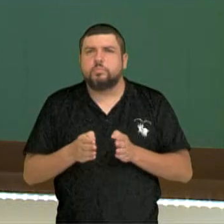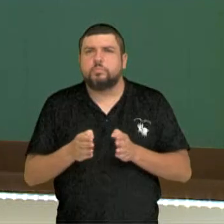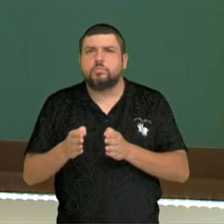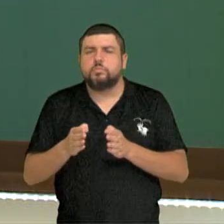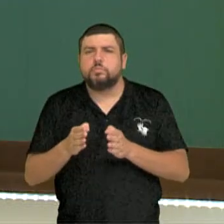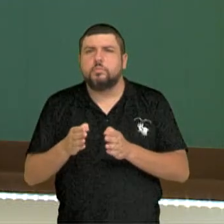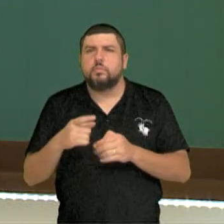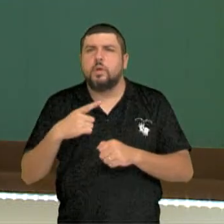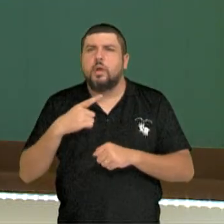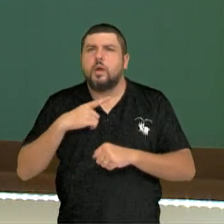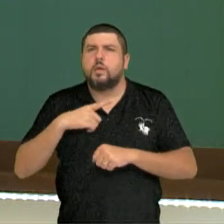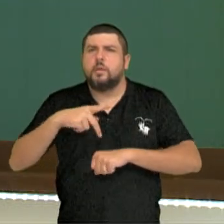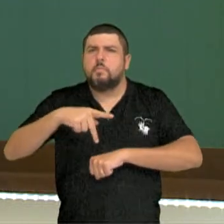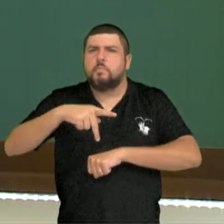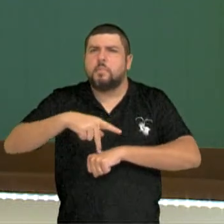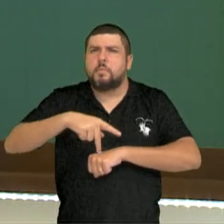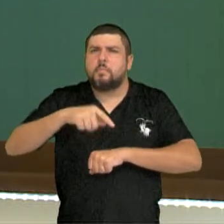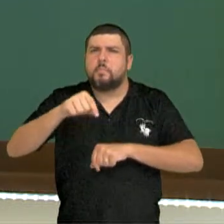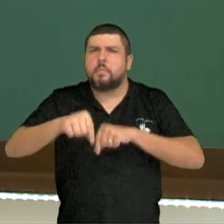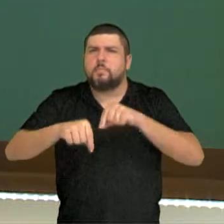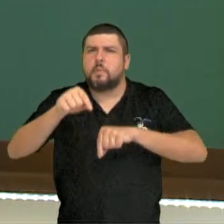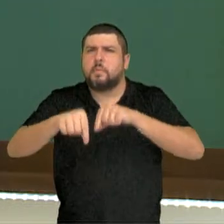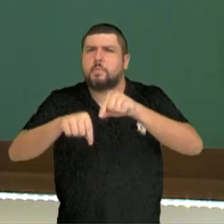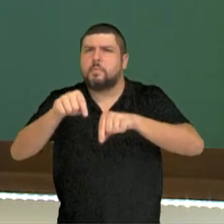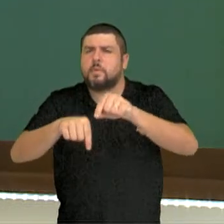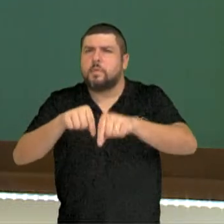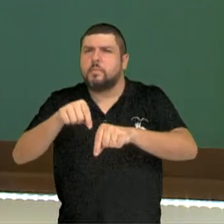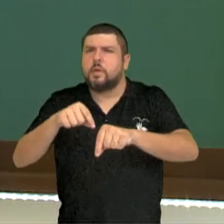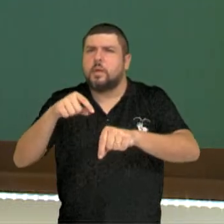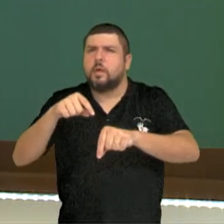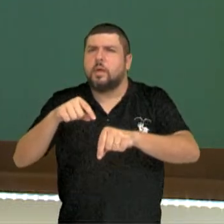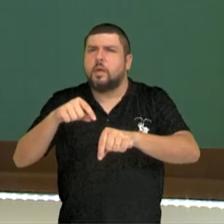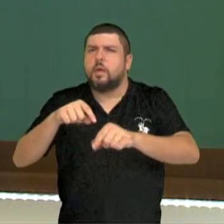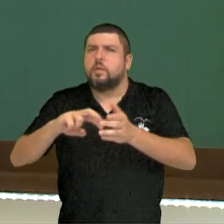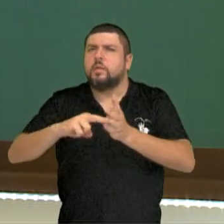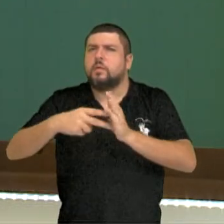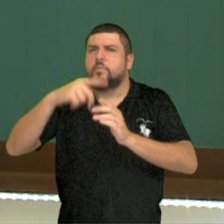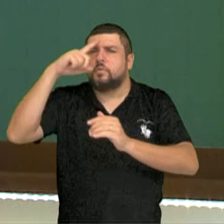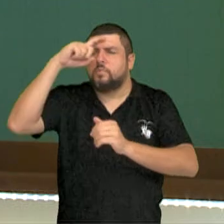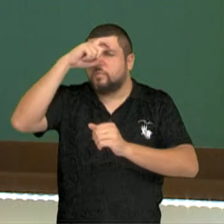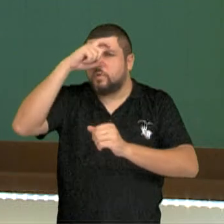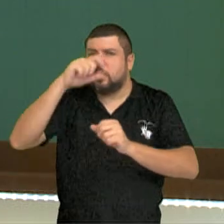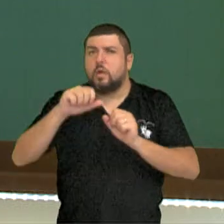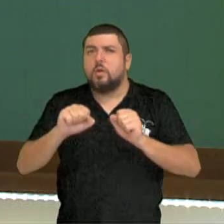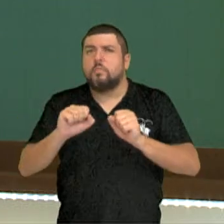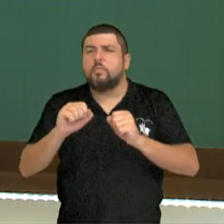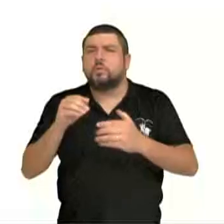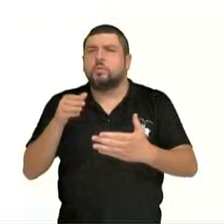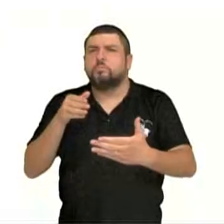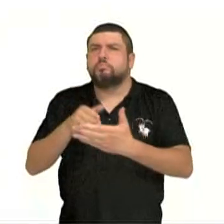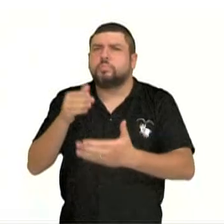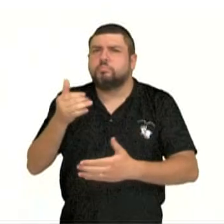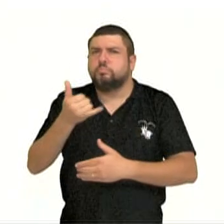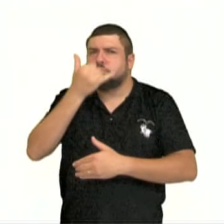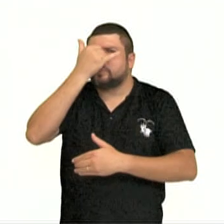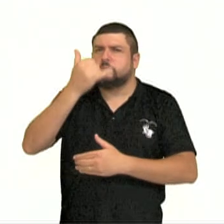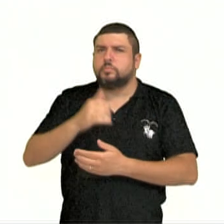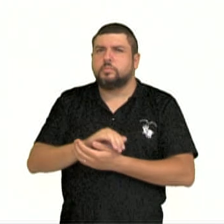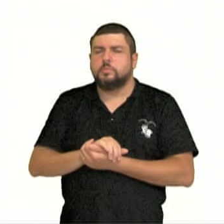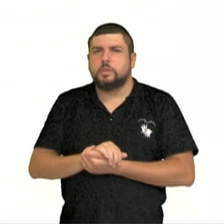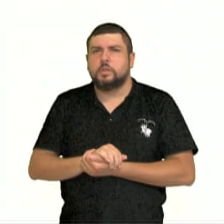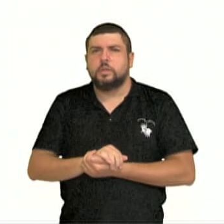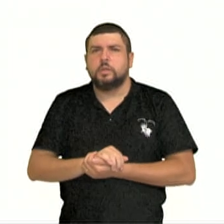é rochosa, tem várias pedras, né? E você pode tropeçar. Vejam então, que o may aqui